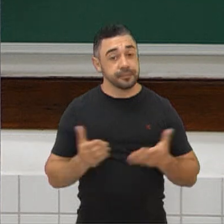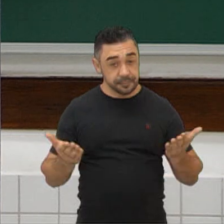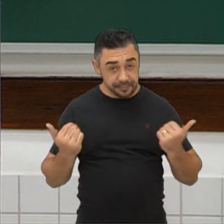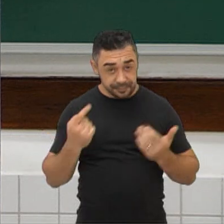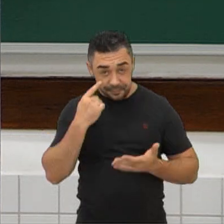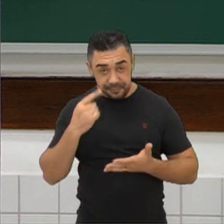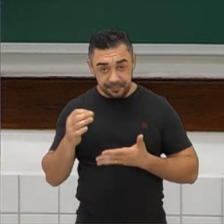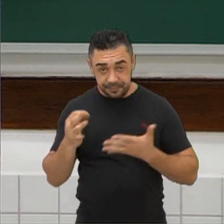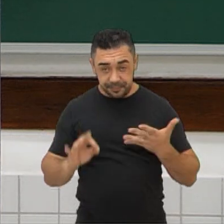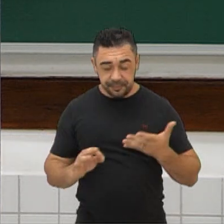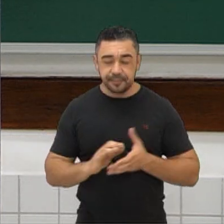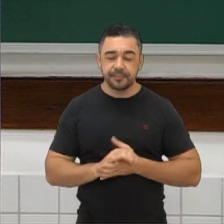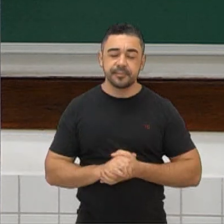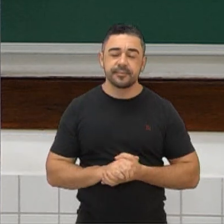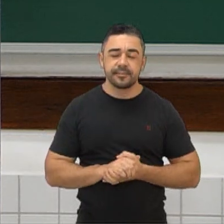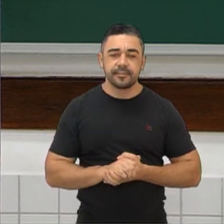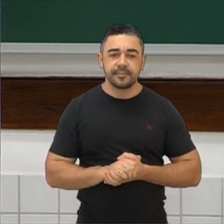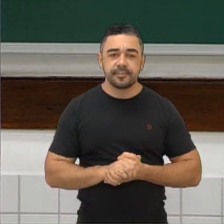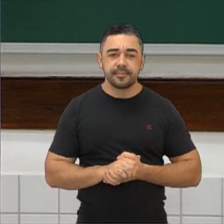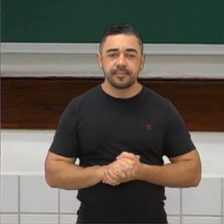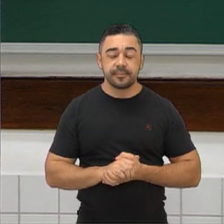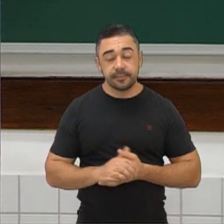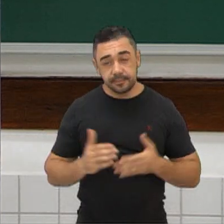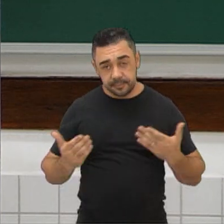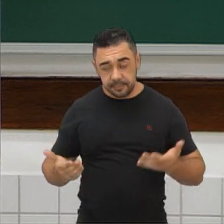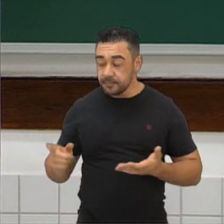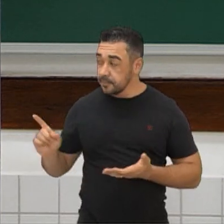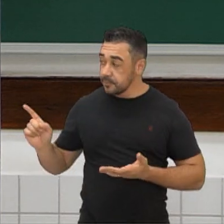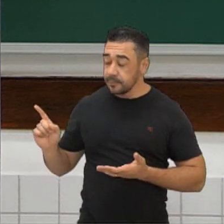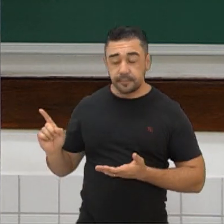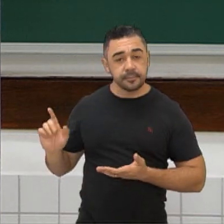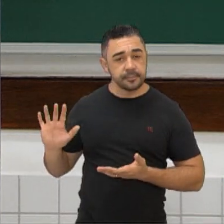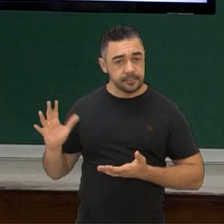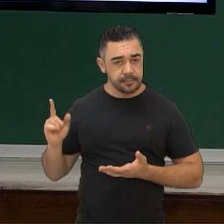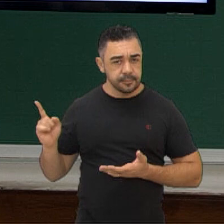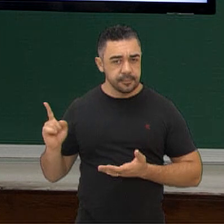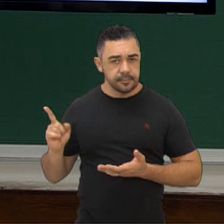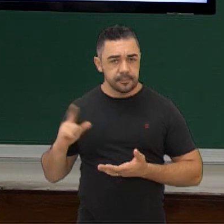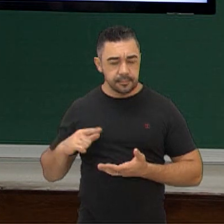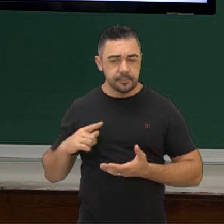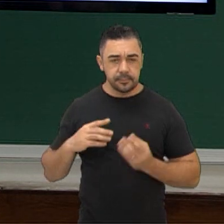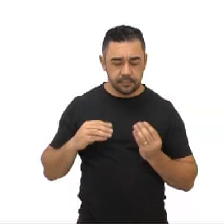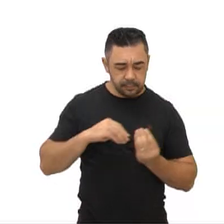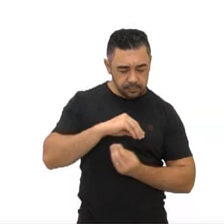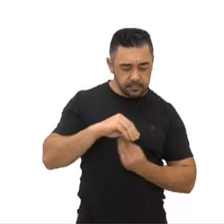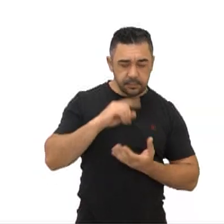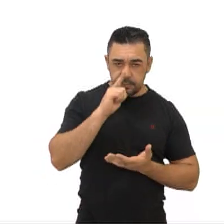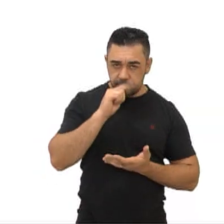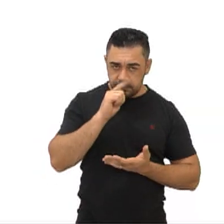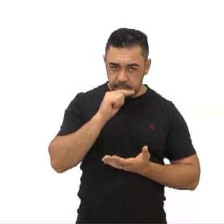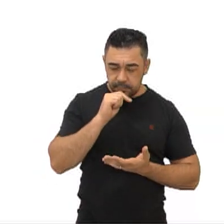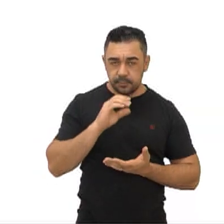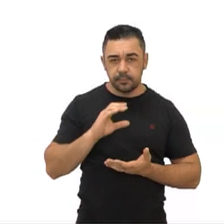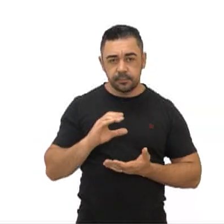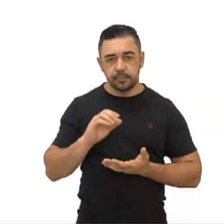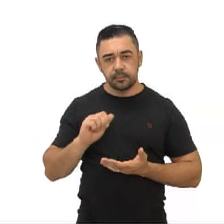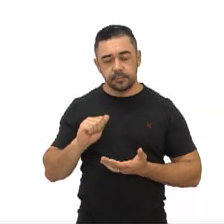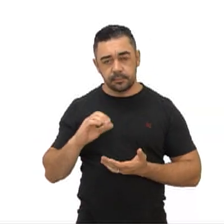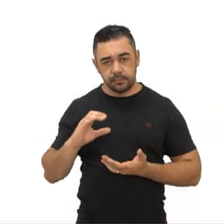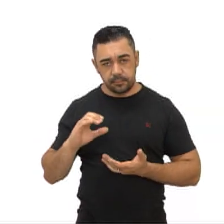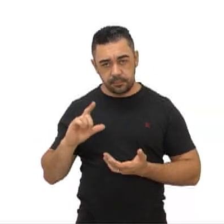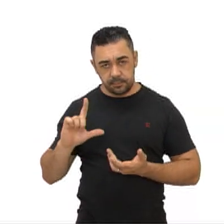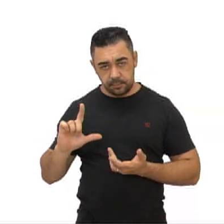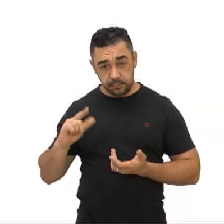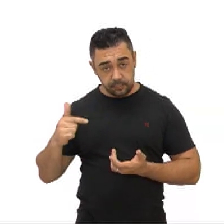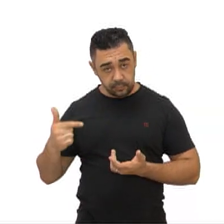Vamos para a correção da atividade? Olha só. Então, numa situação como essa de eletrólise aquosa de uma substância como CaCl2,